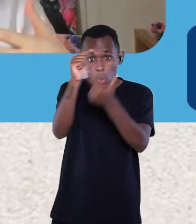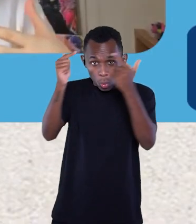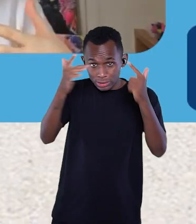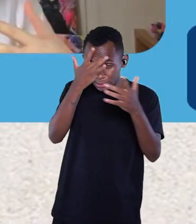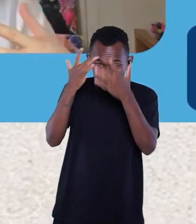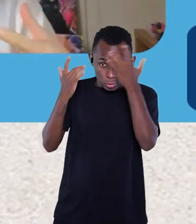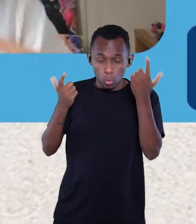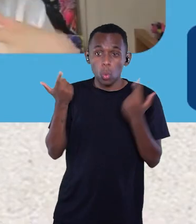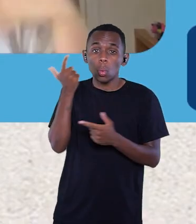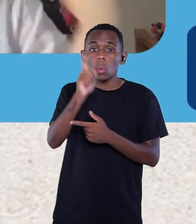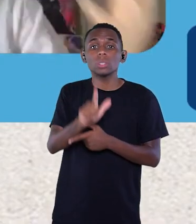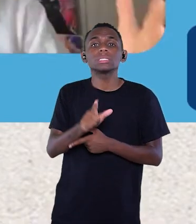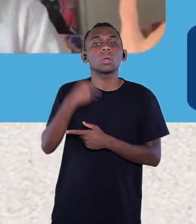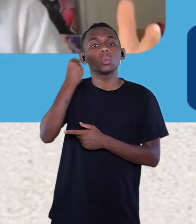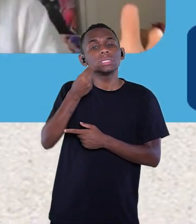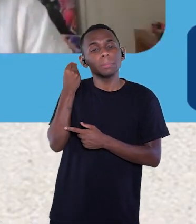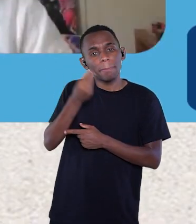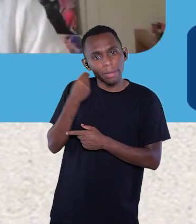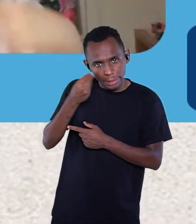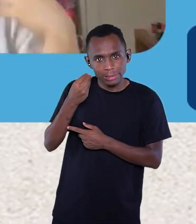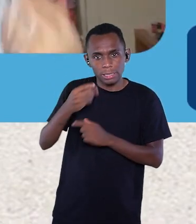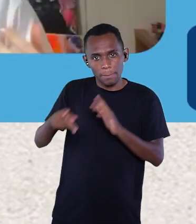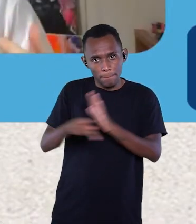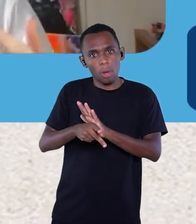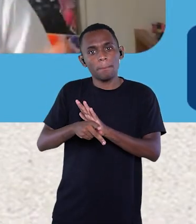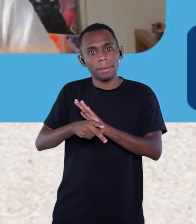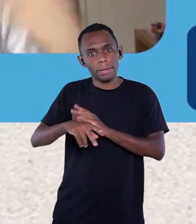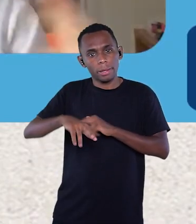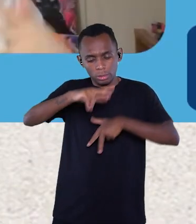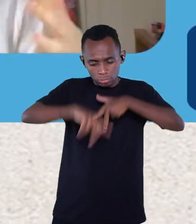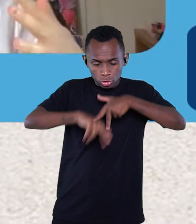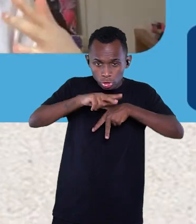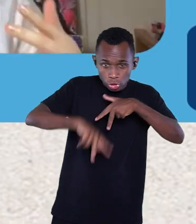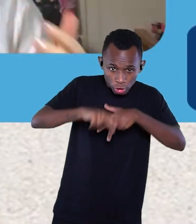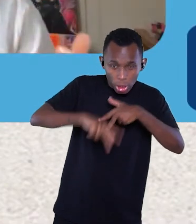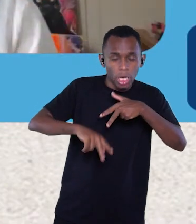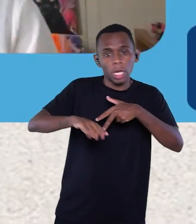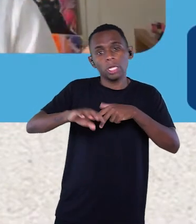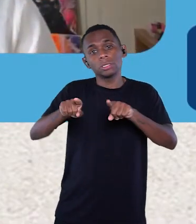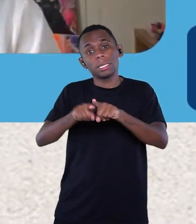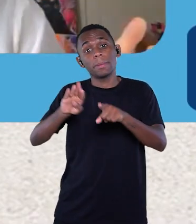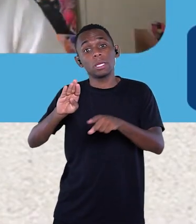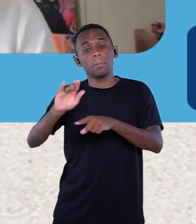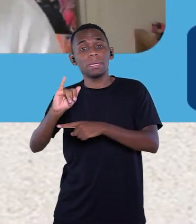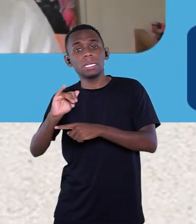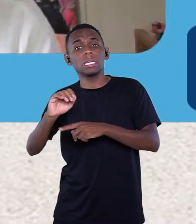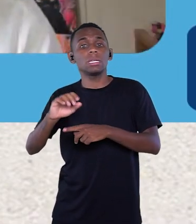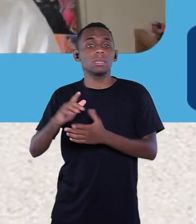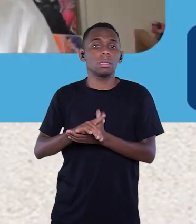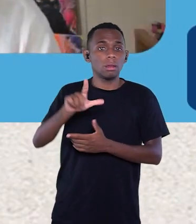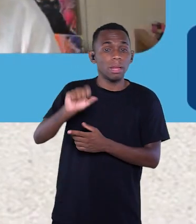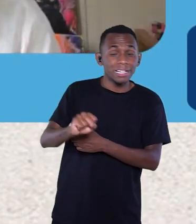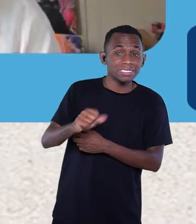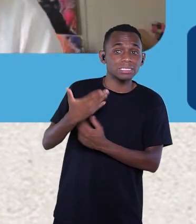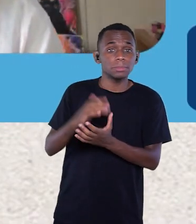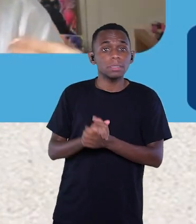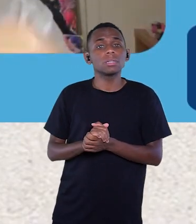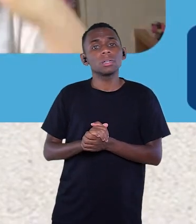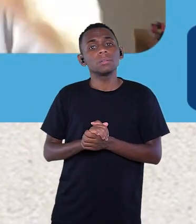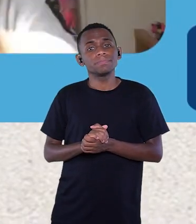viver uma experimentação da sexualidade, da lesbianidade, da bissexualidade, e não foram,